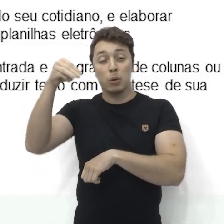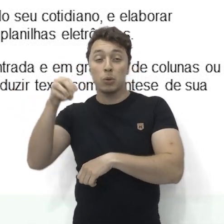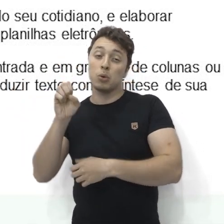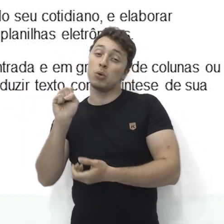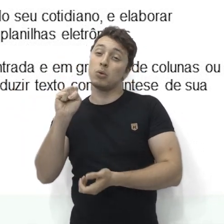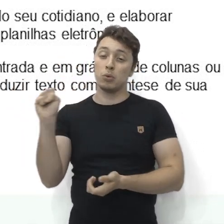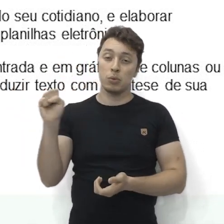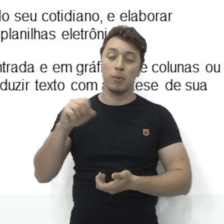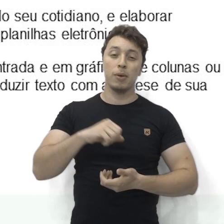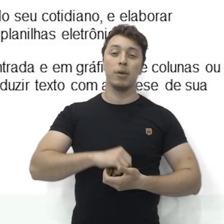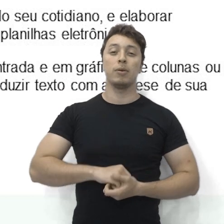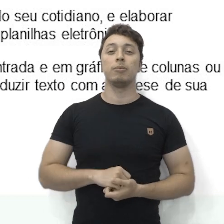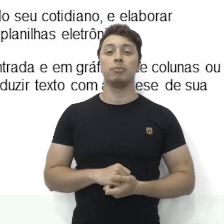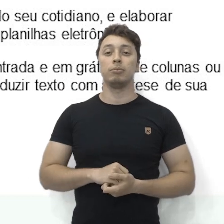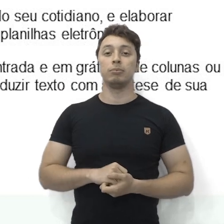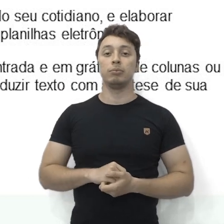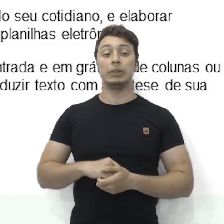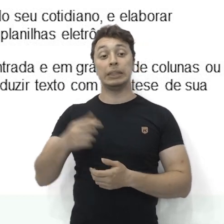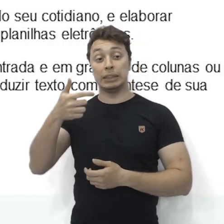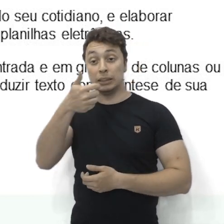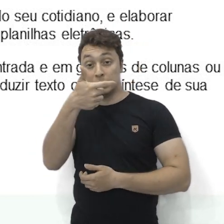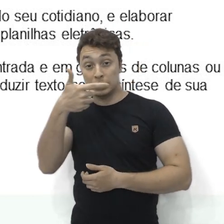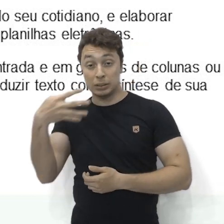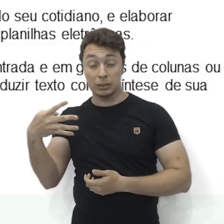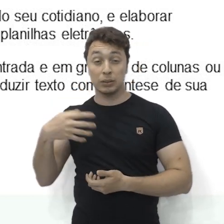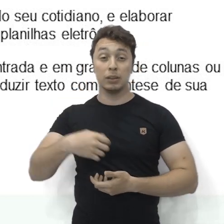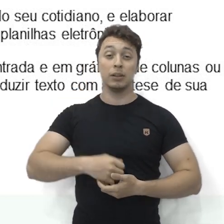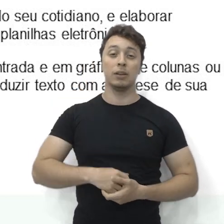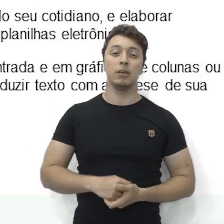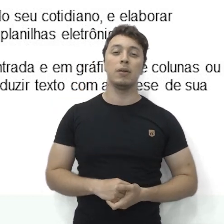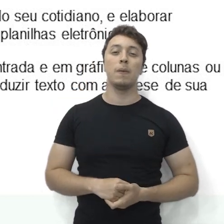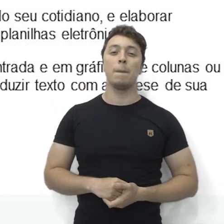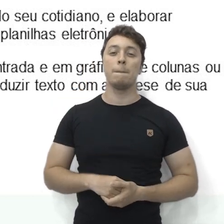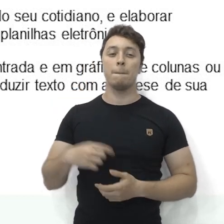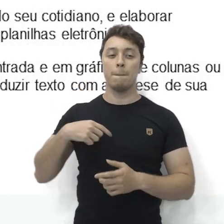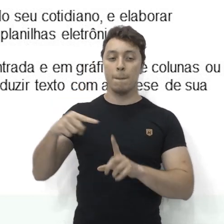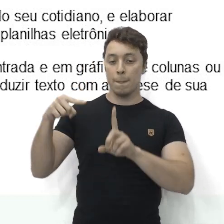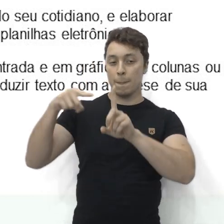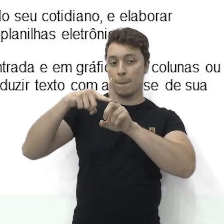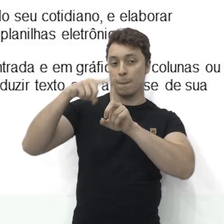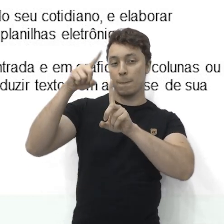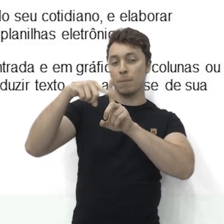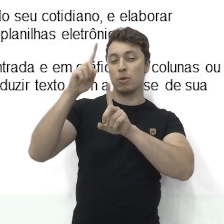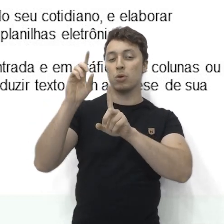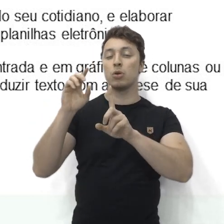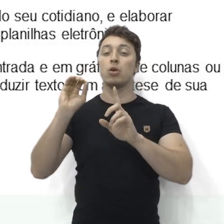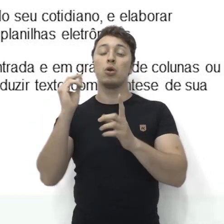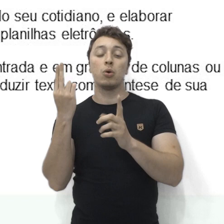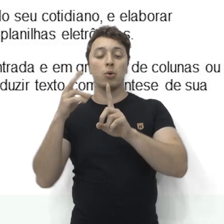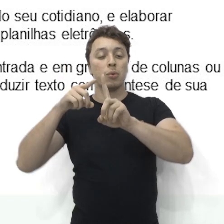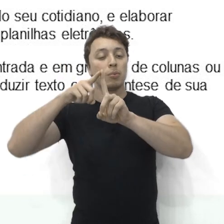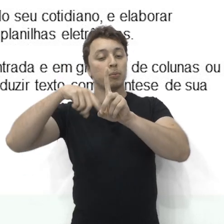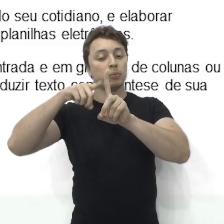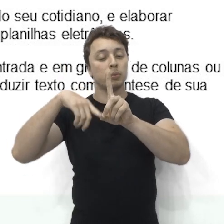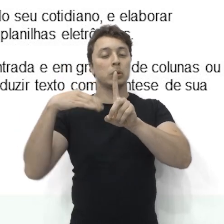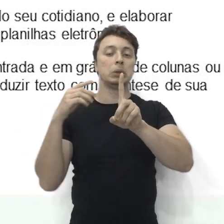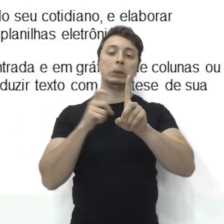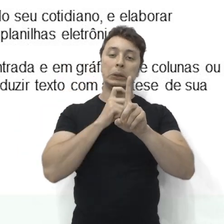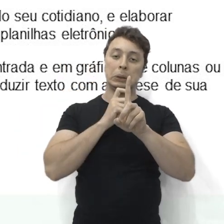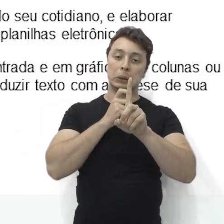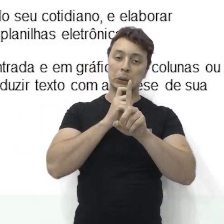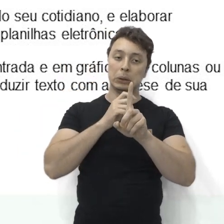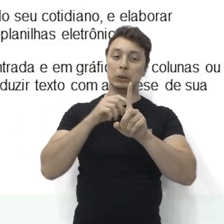segundos. A habilidade 24, que é registrar as temperaturas máxima e mínima. E a